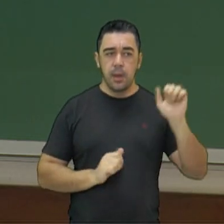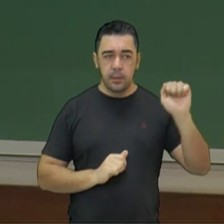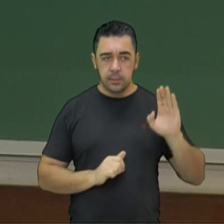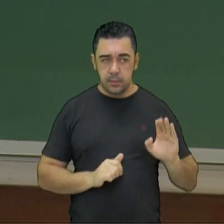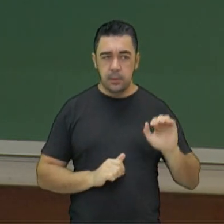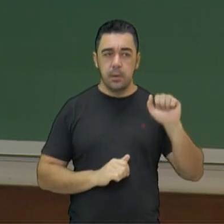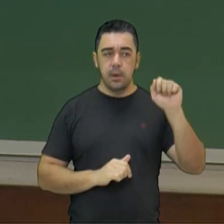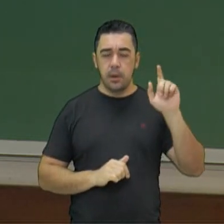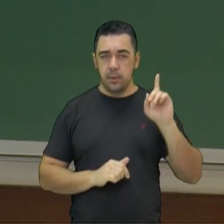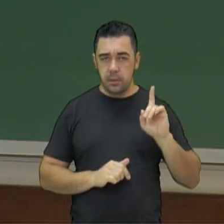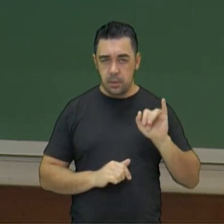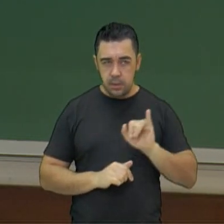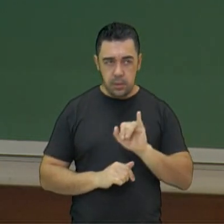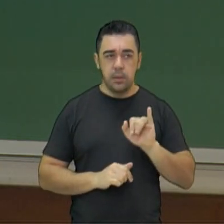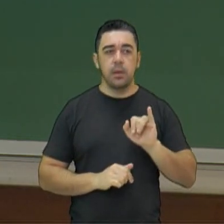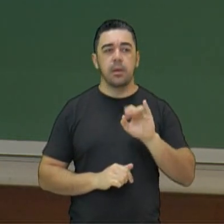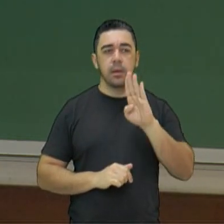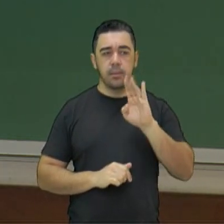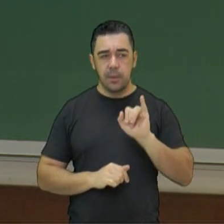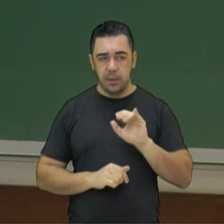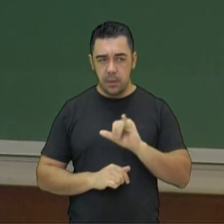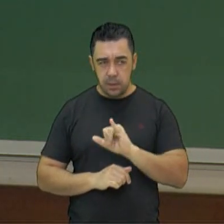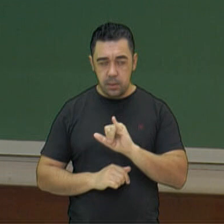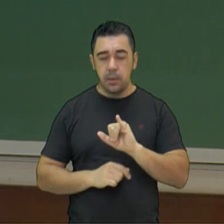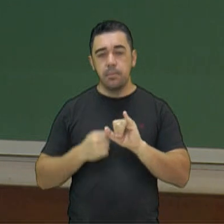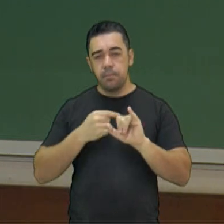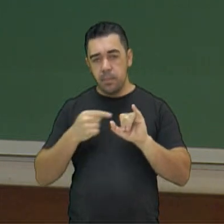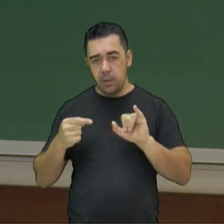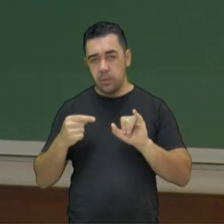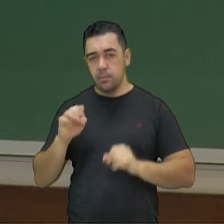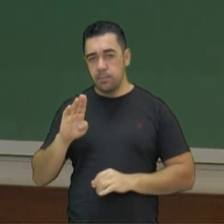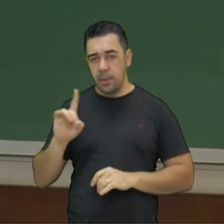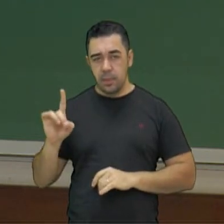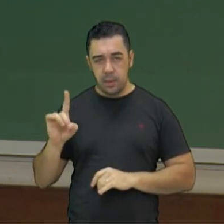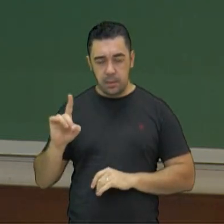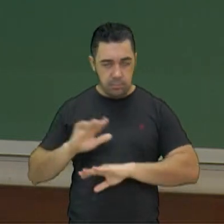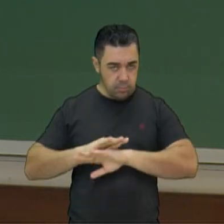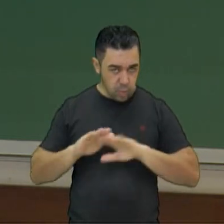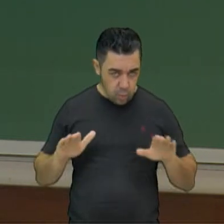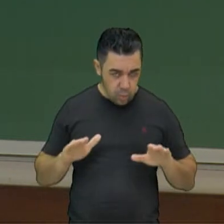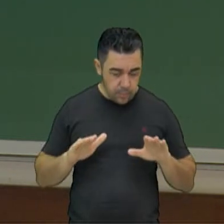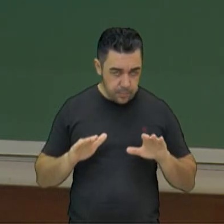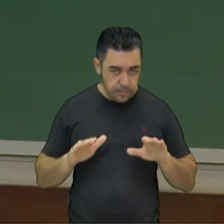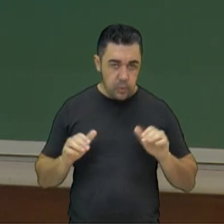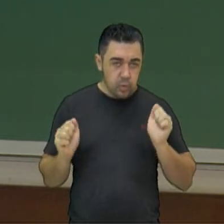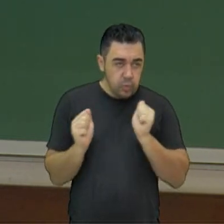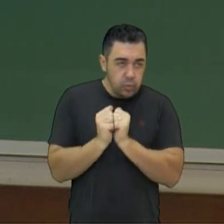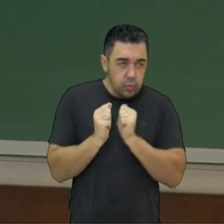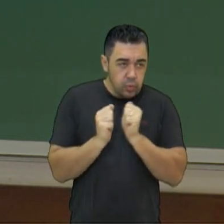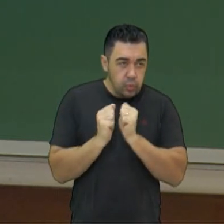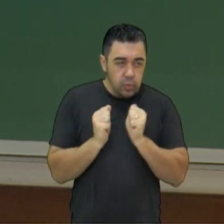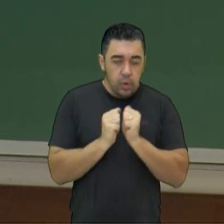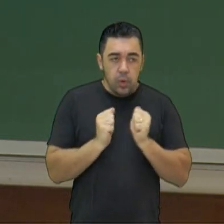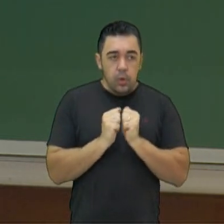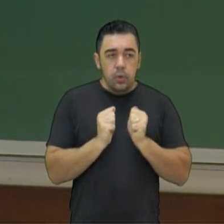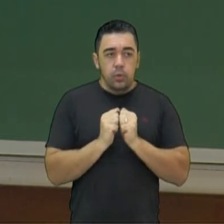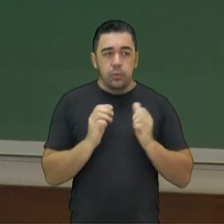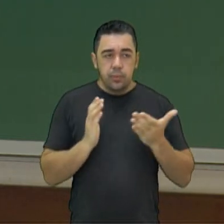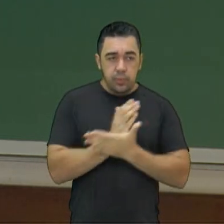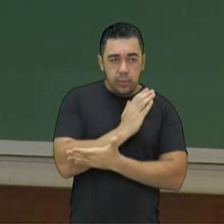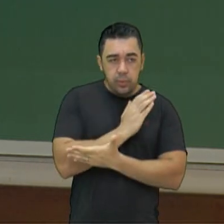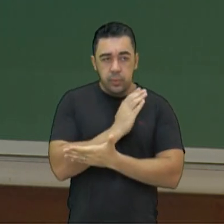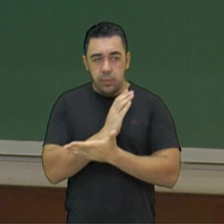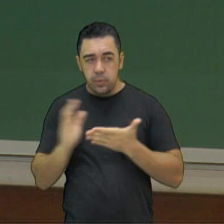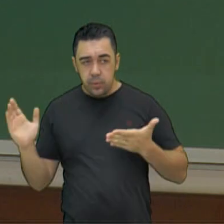AC, ADI, BCI, só que agora menos BD. Junto, parte real com parte real,